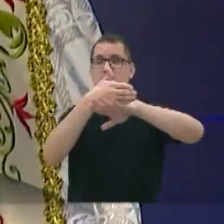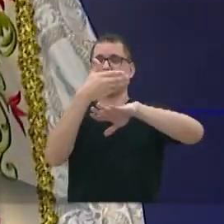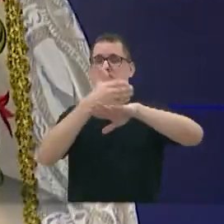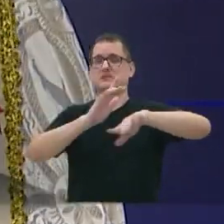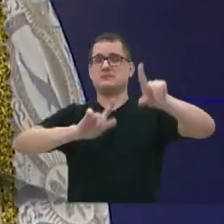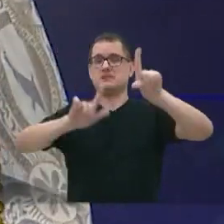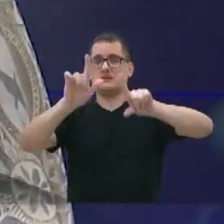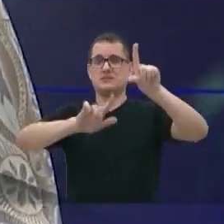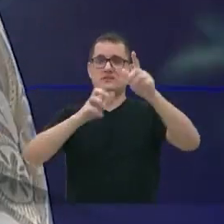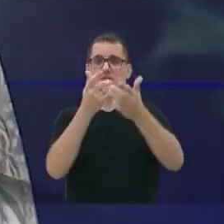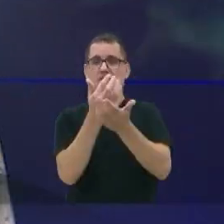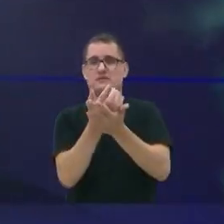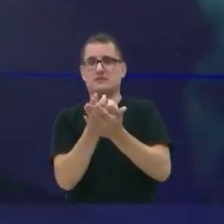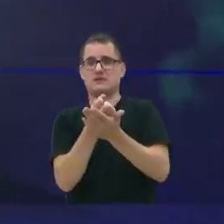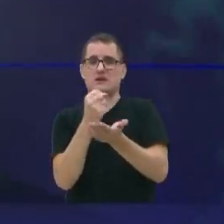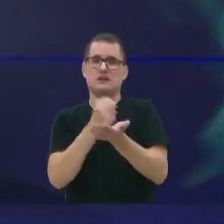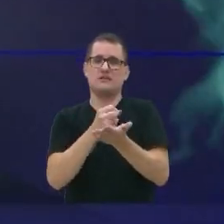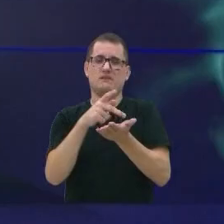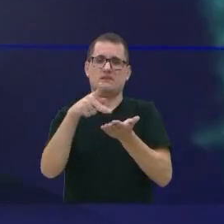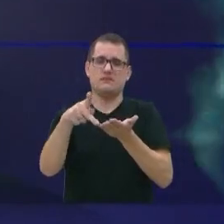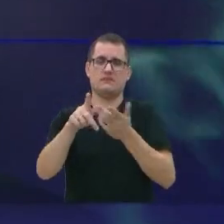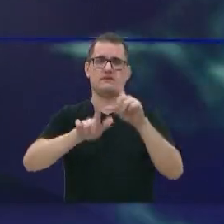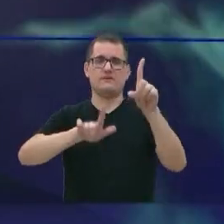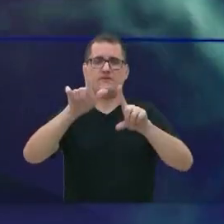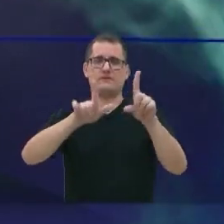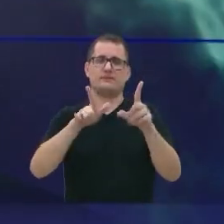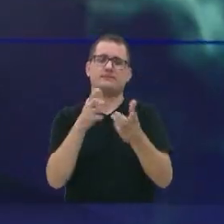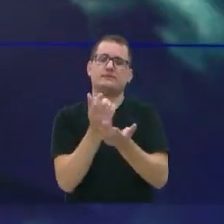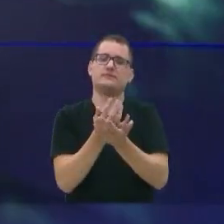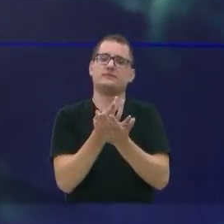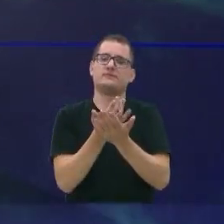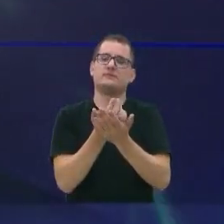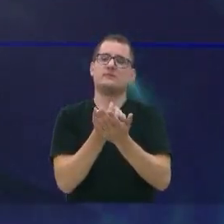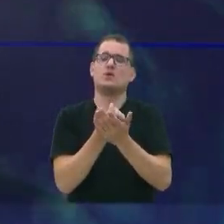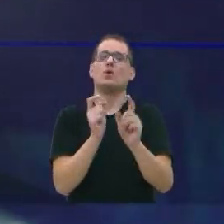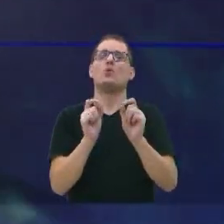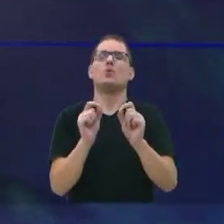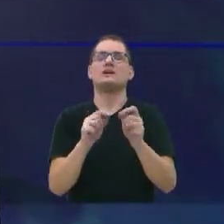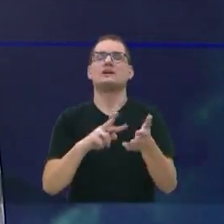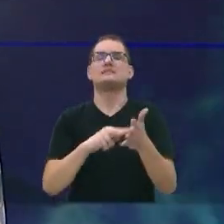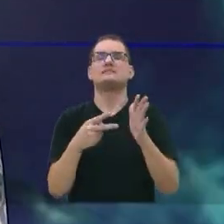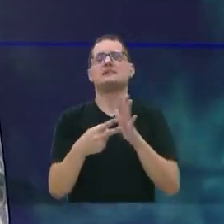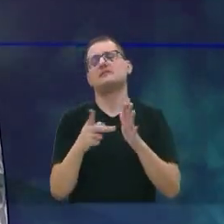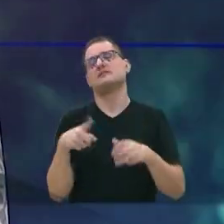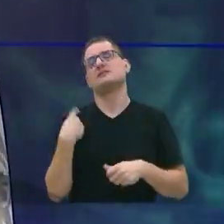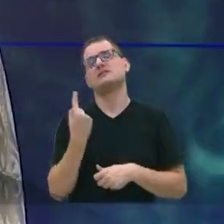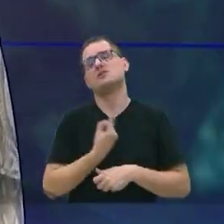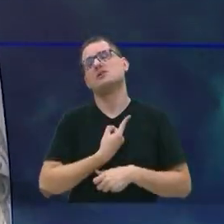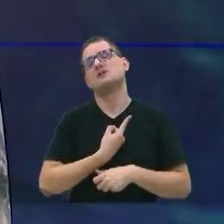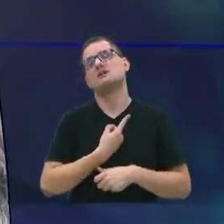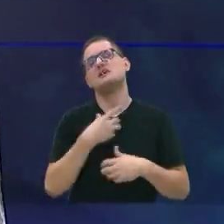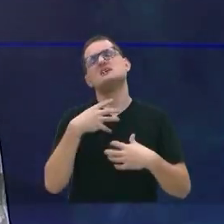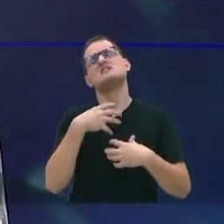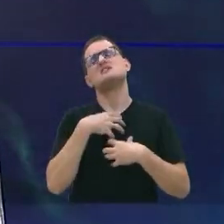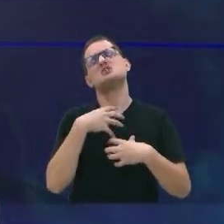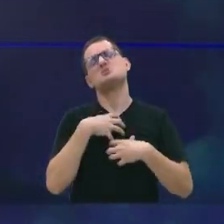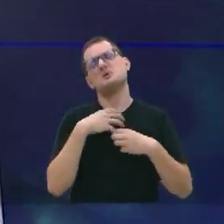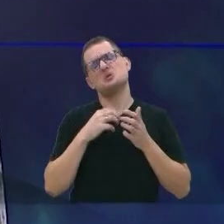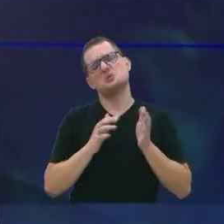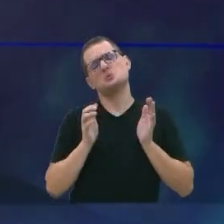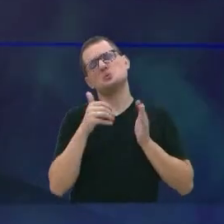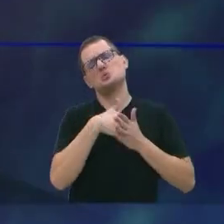Evangelizar, aplicativos da TV Evangelizar, o que é para nós sentimentos